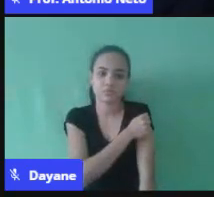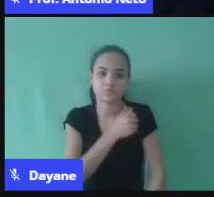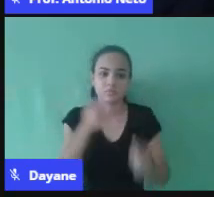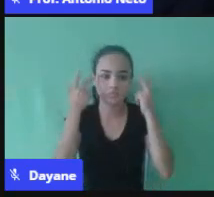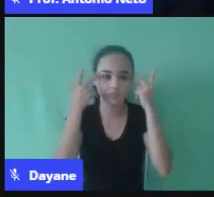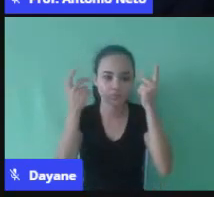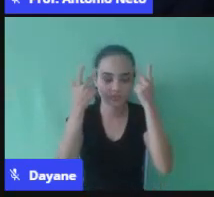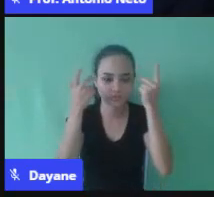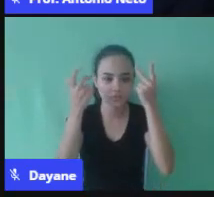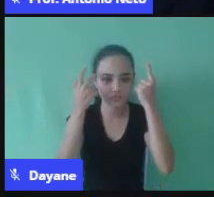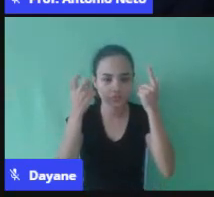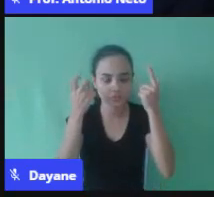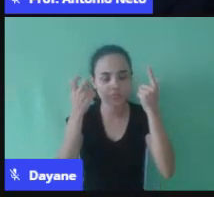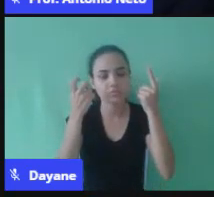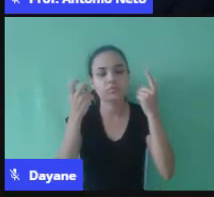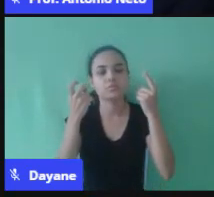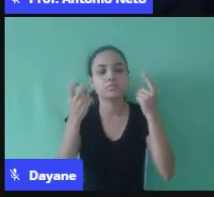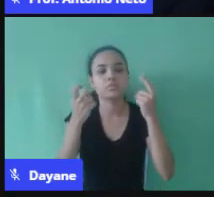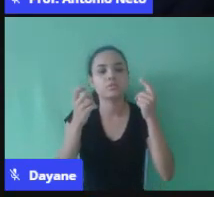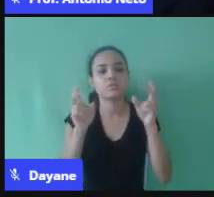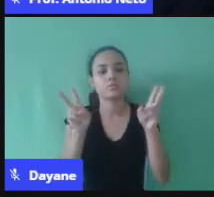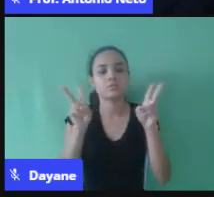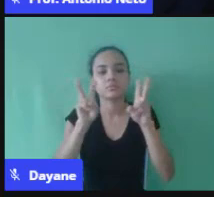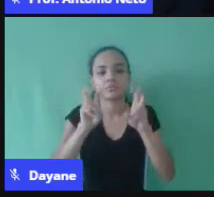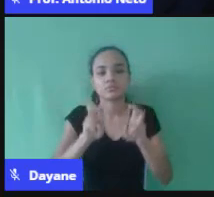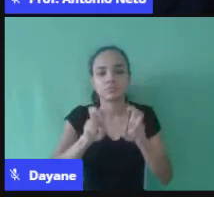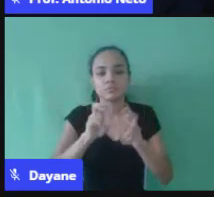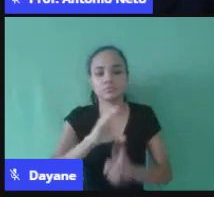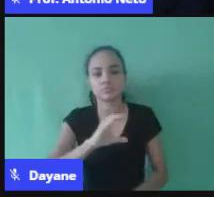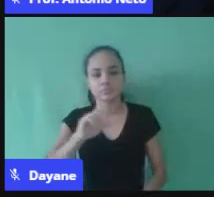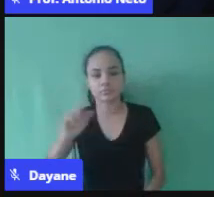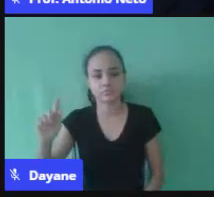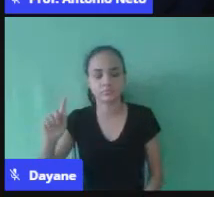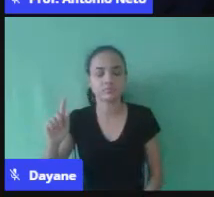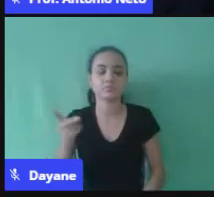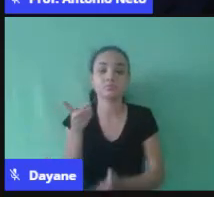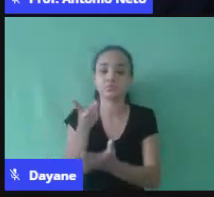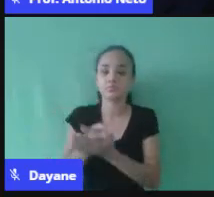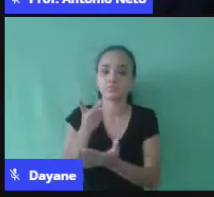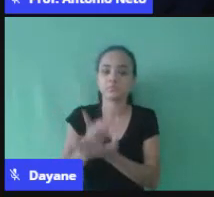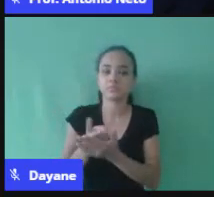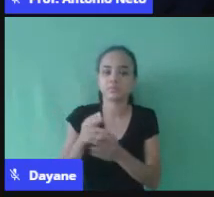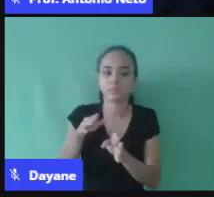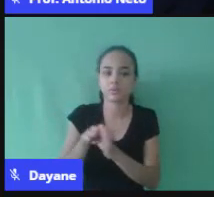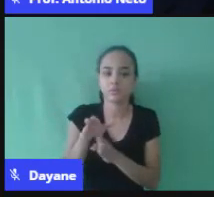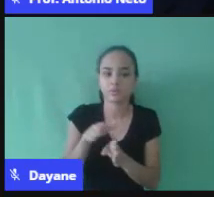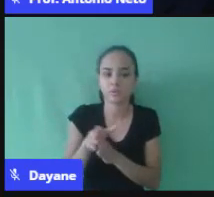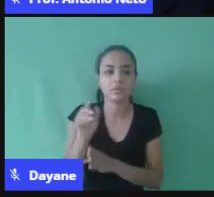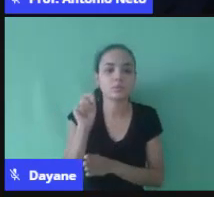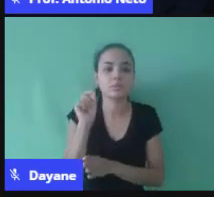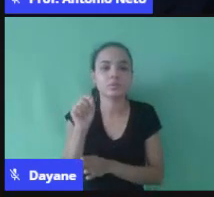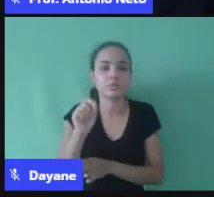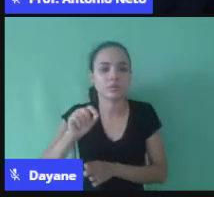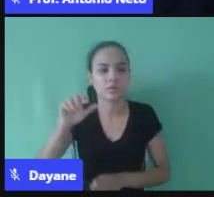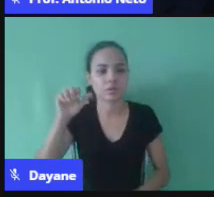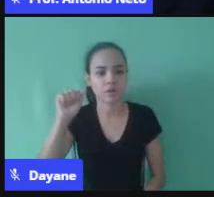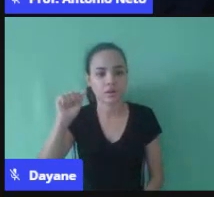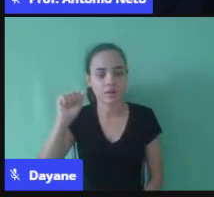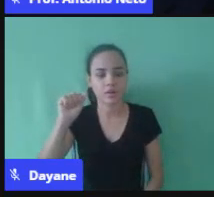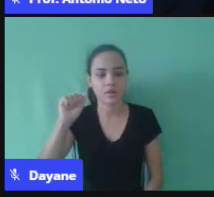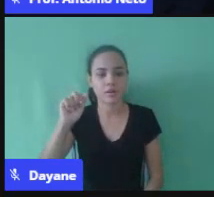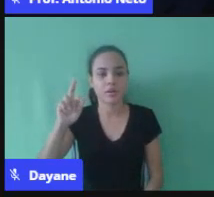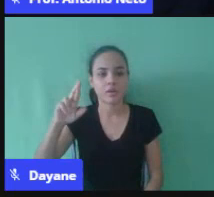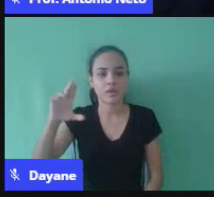a gente também sempre orienta é a Arca, né? A Arca é uma revista que traz uma visão de